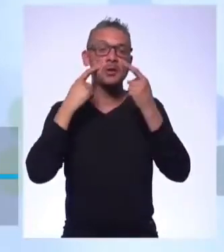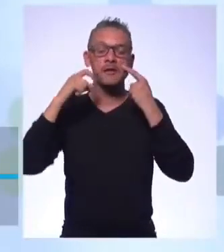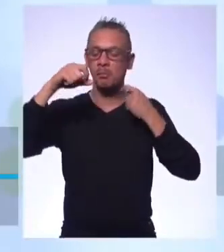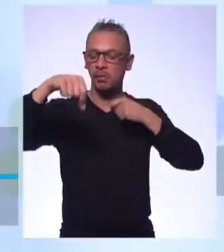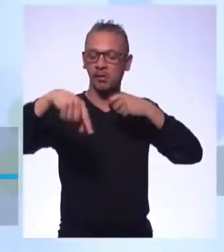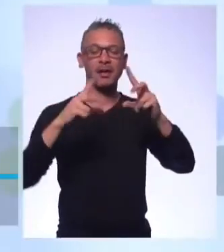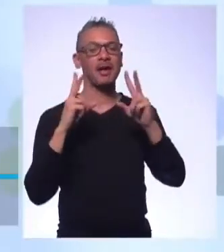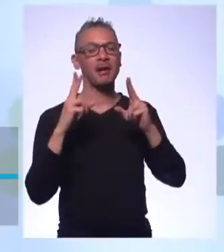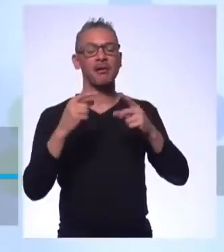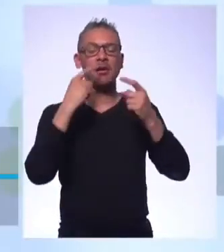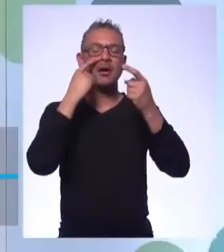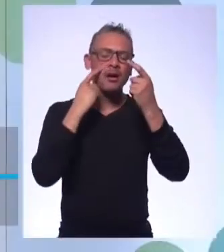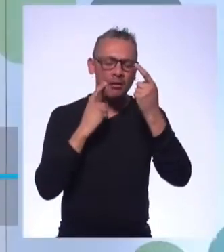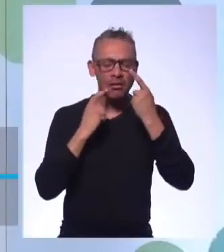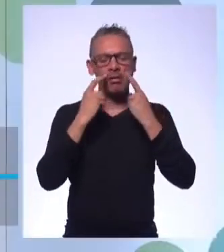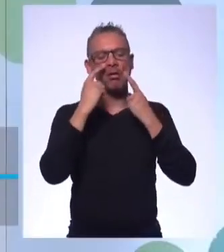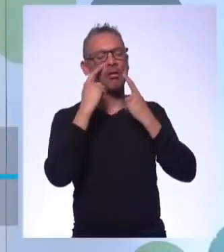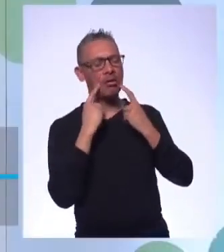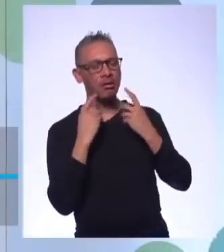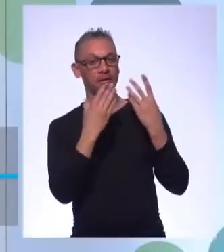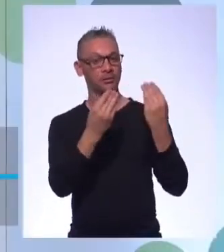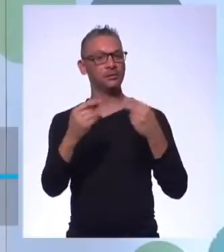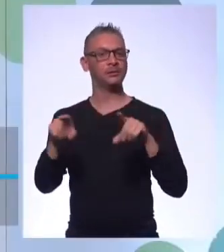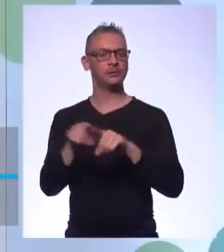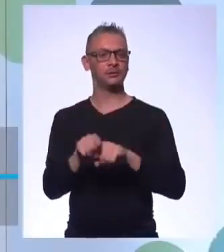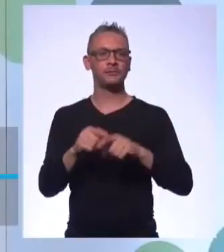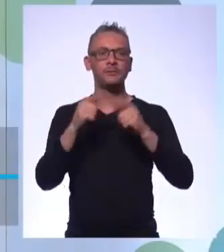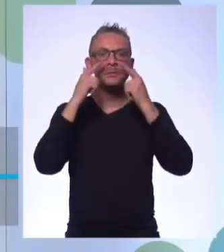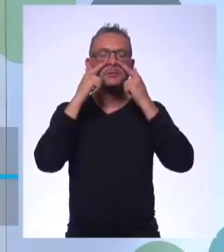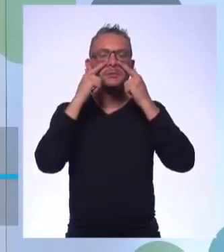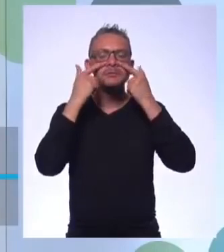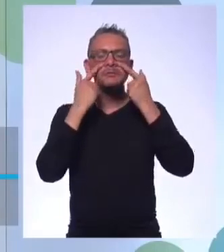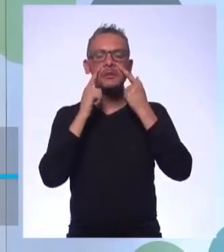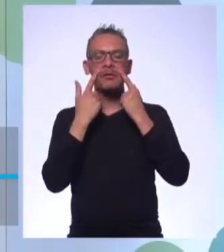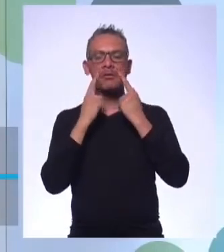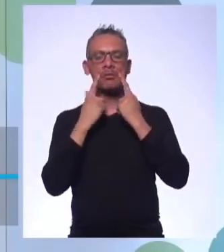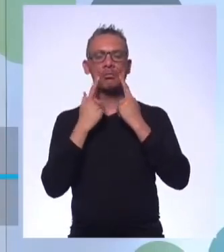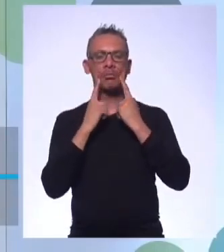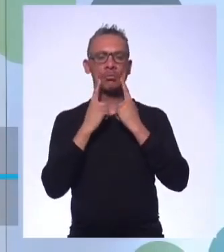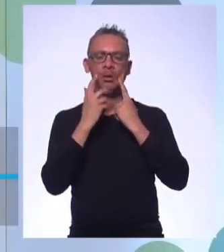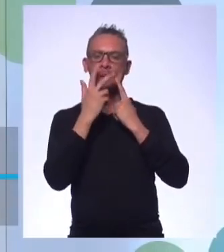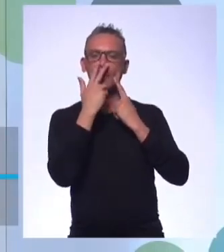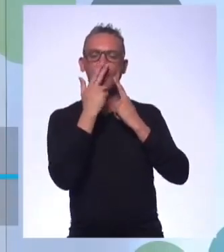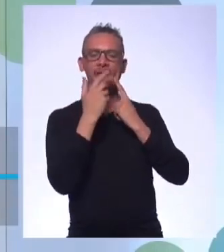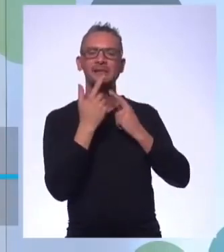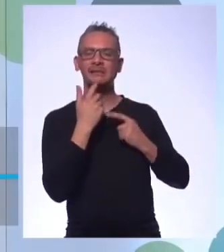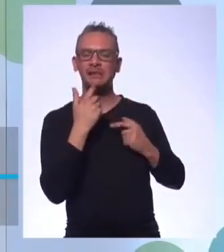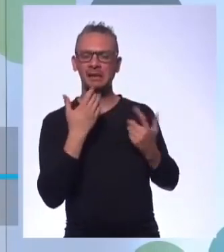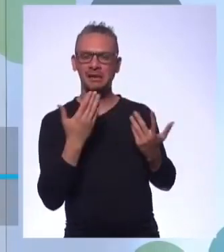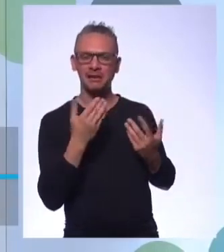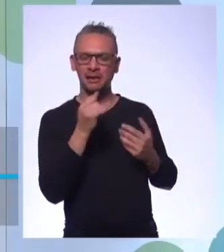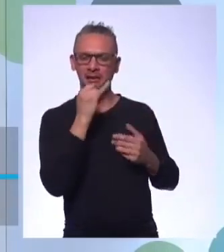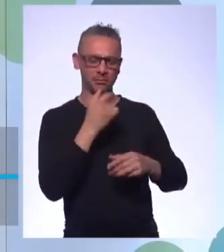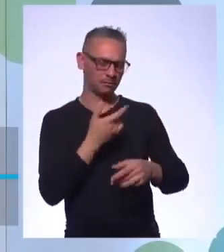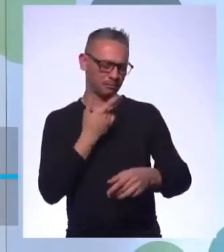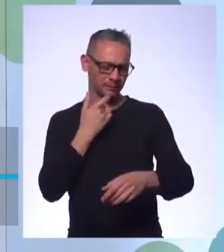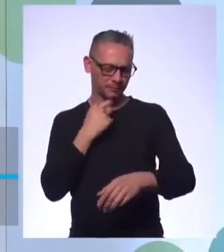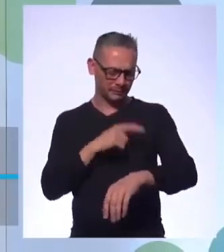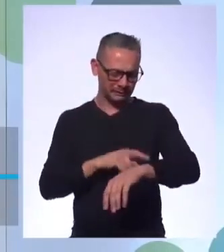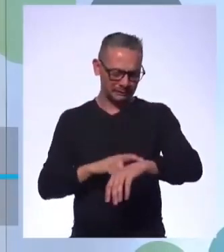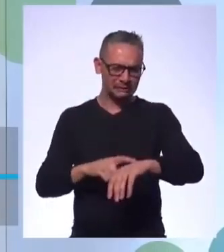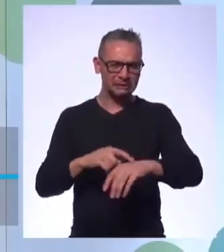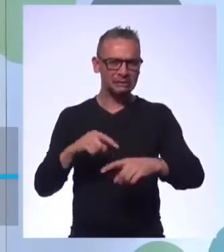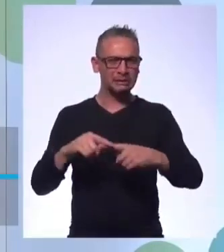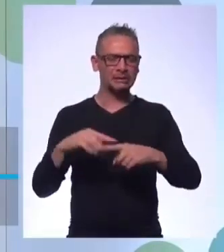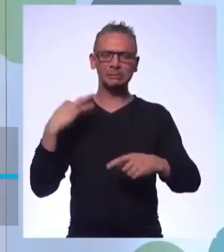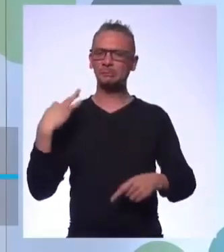Chorar descompassadamente. Muito bem. E quando fala também lágrima que sangra. Quando a gente sangra é porque está ferido.